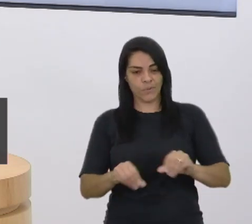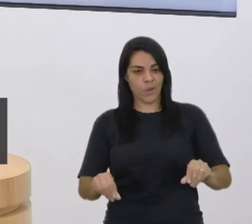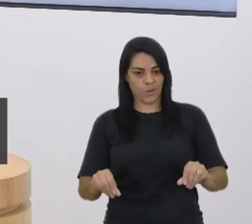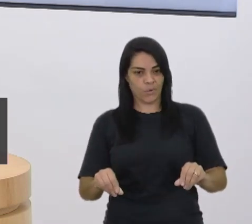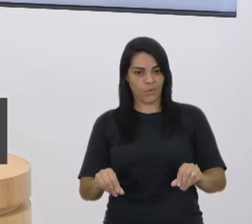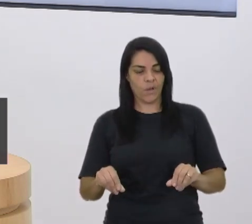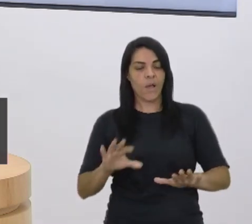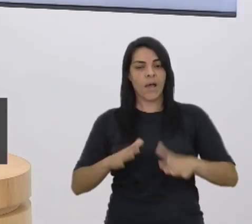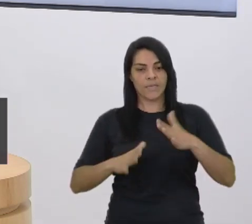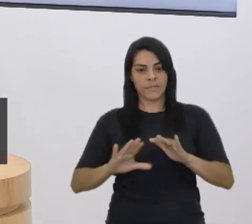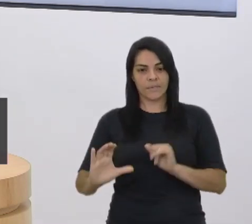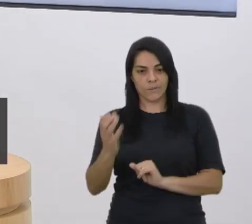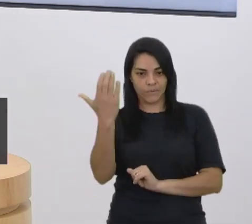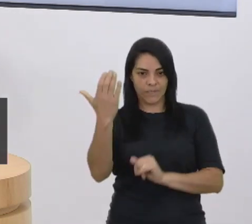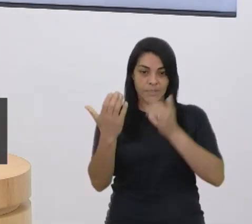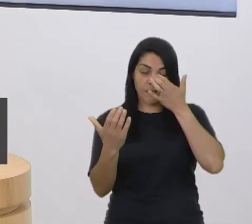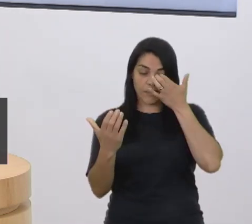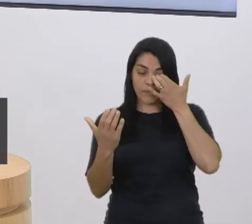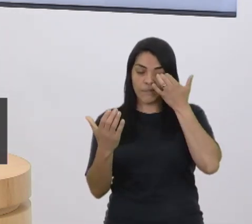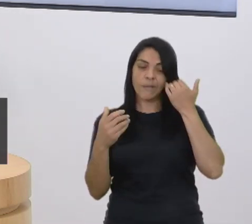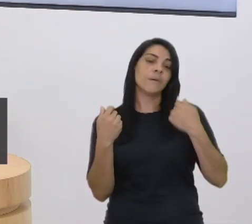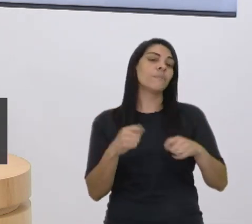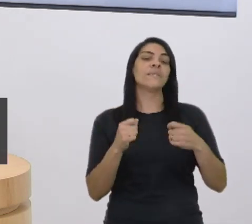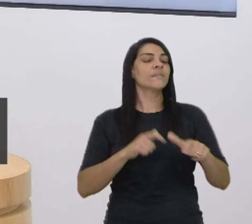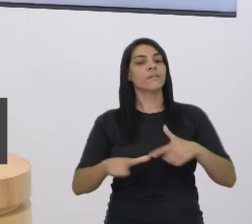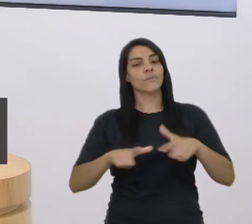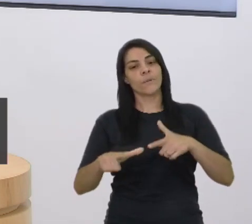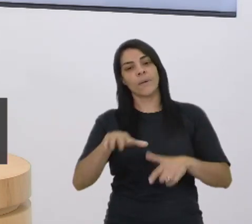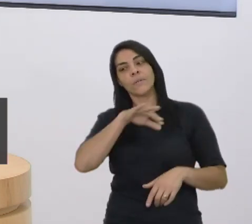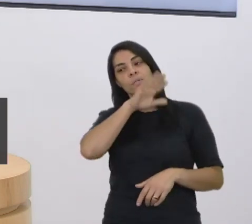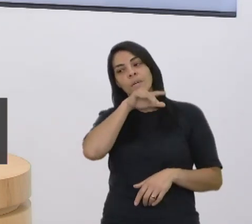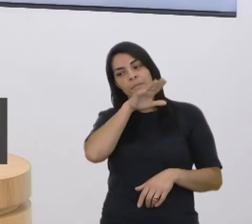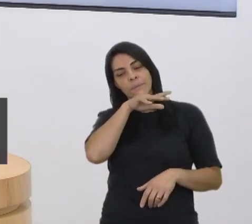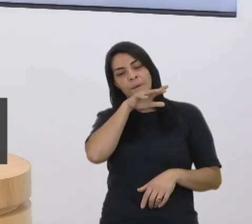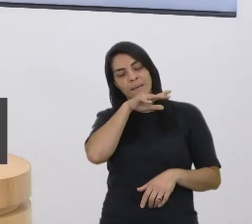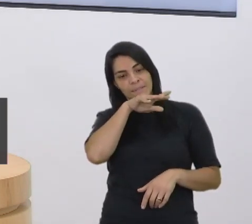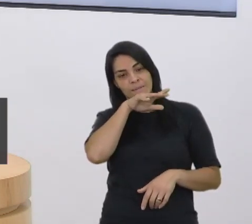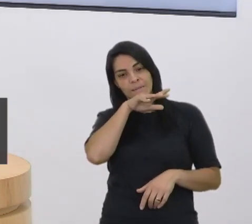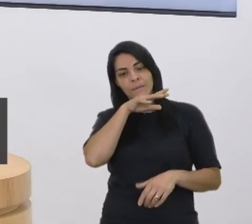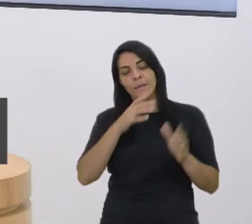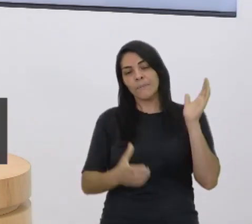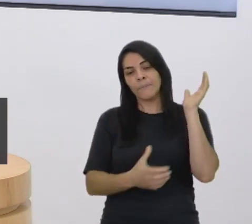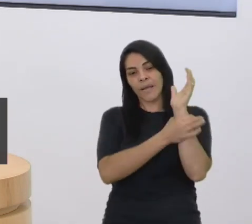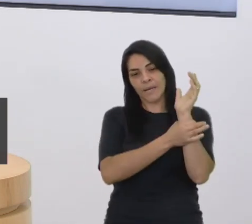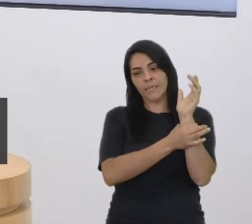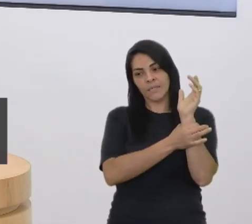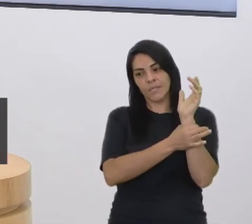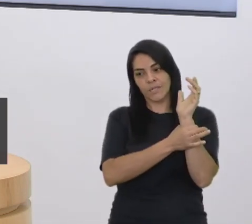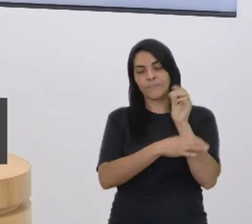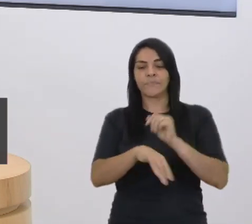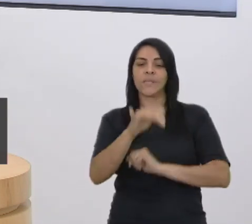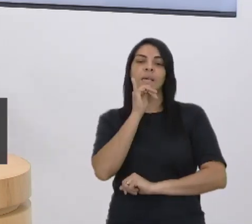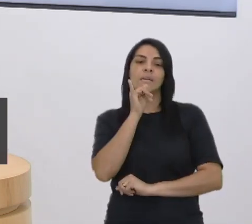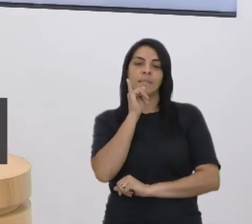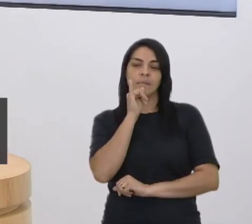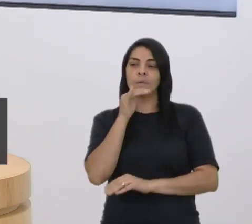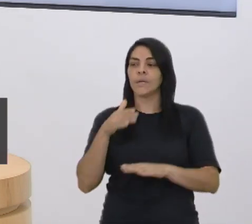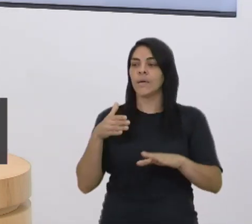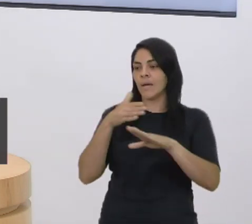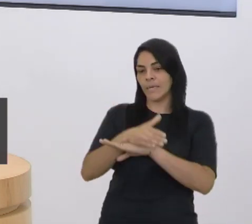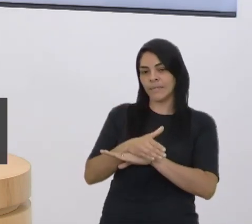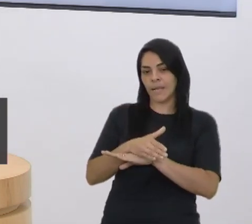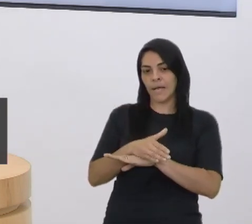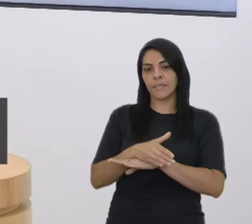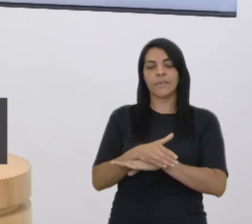vezes funcionar, existe o trabalho de animais que estão ali para garantir, por exemplo, a entrada de nutrientes